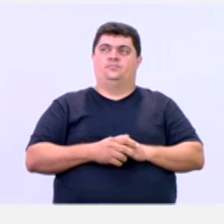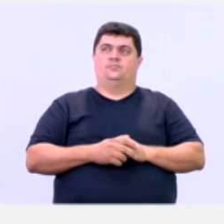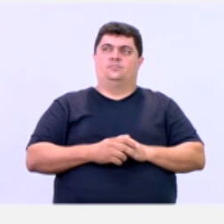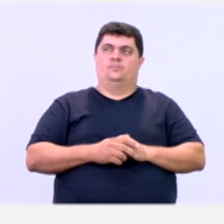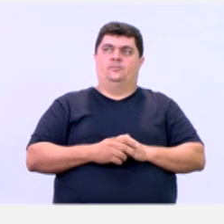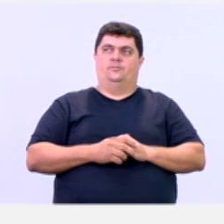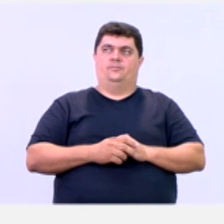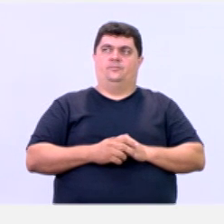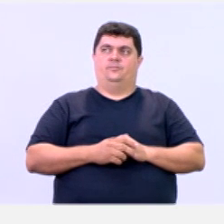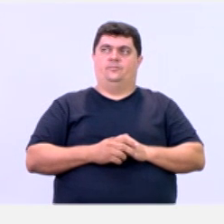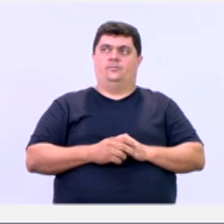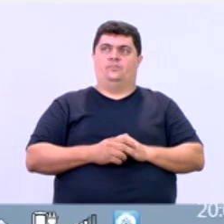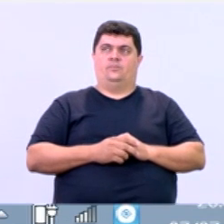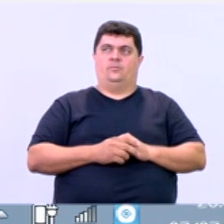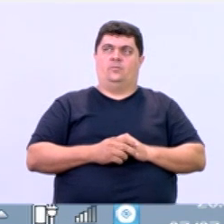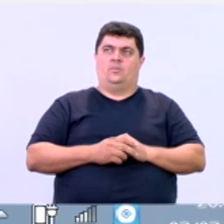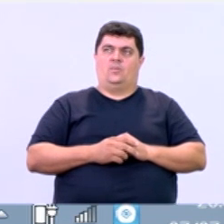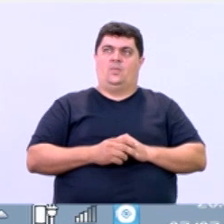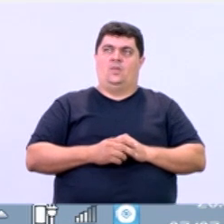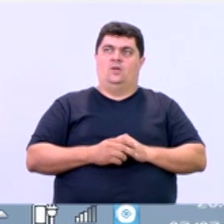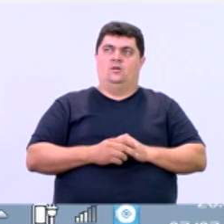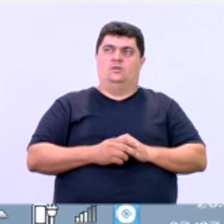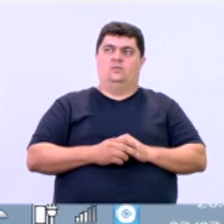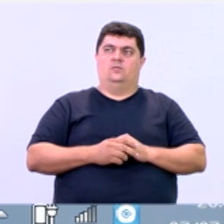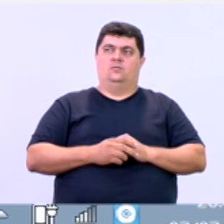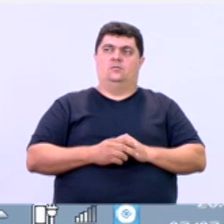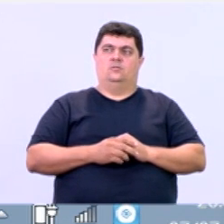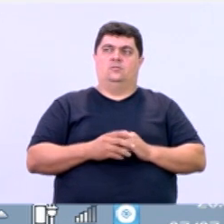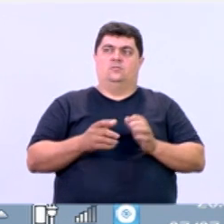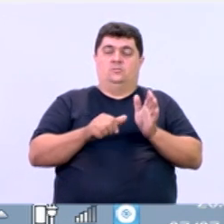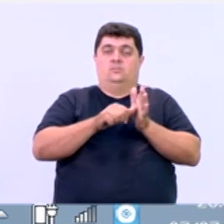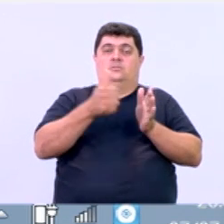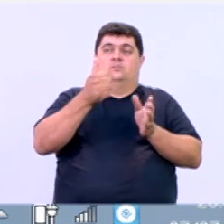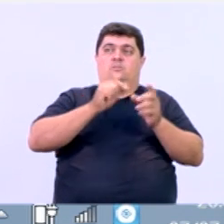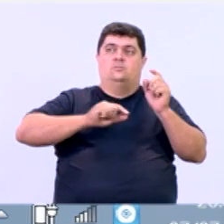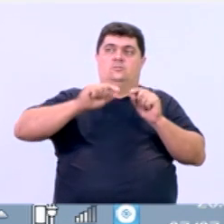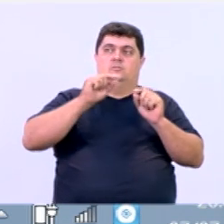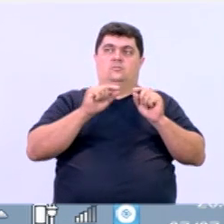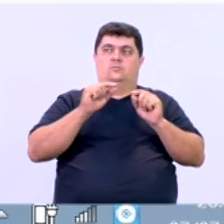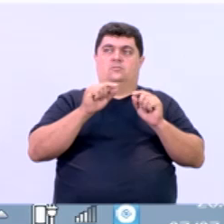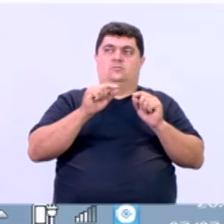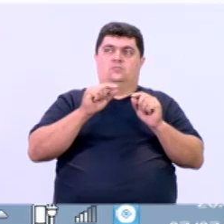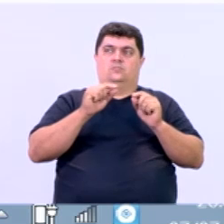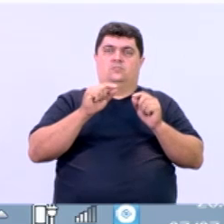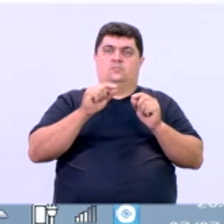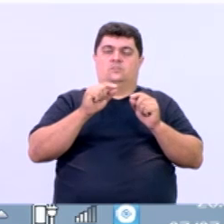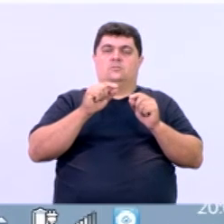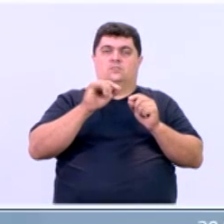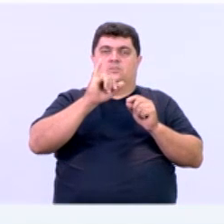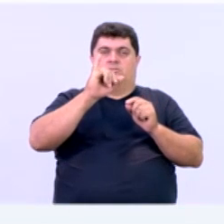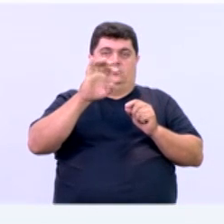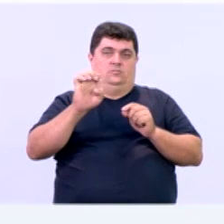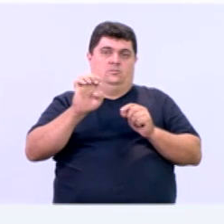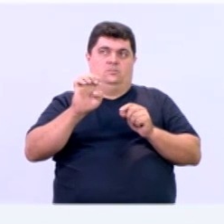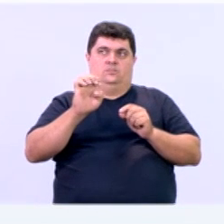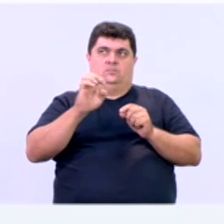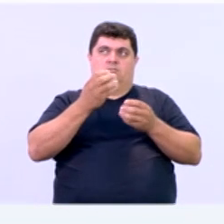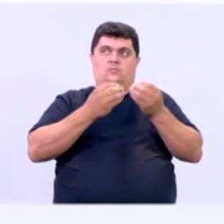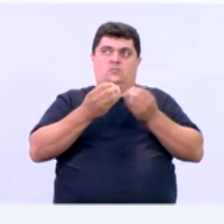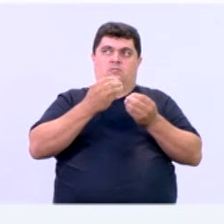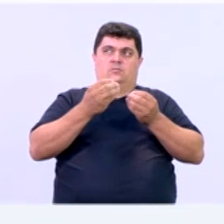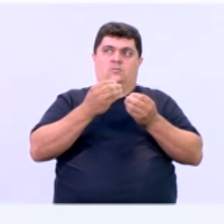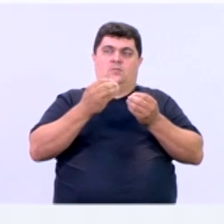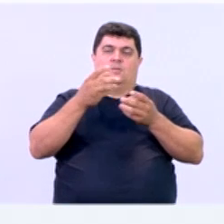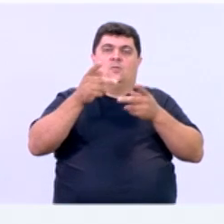Então, vamos aqui ver primeiro no Internet Explorer como é